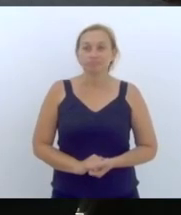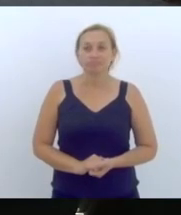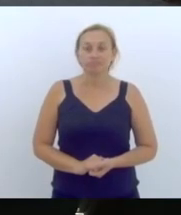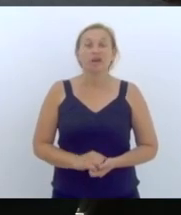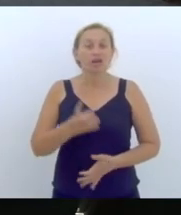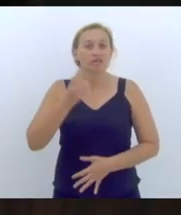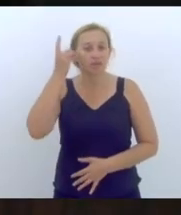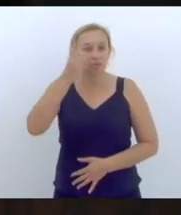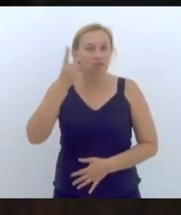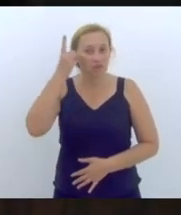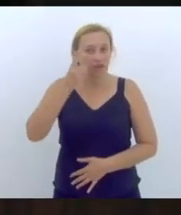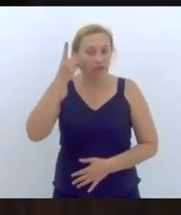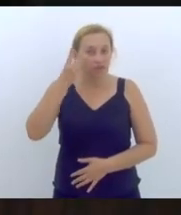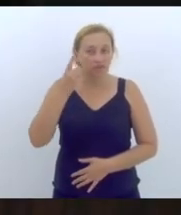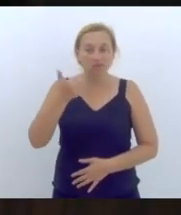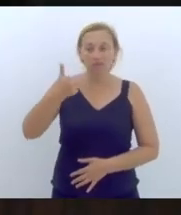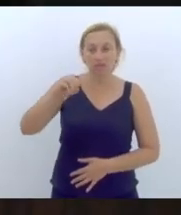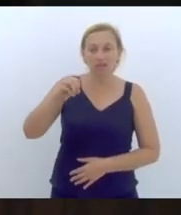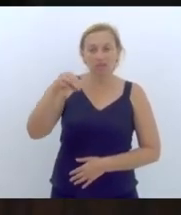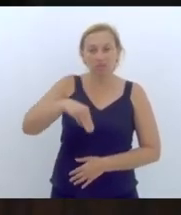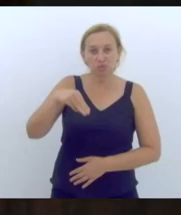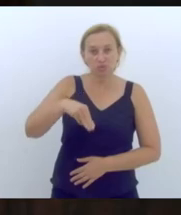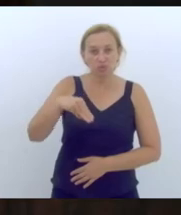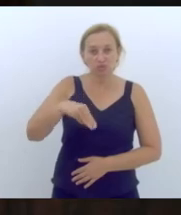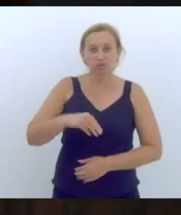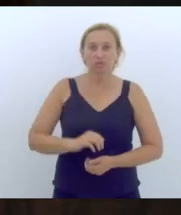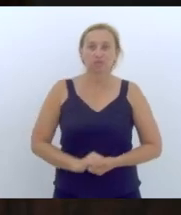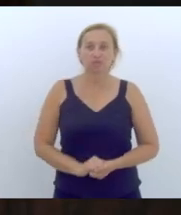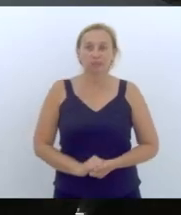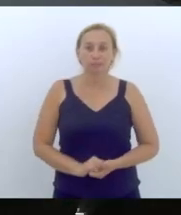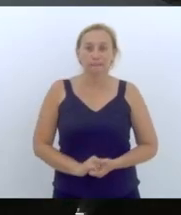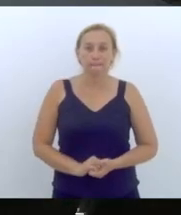Deputado, Vossa Excelência dispõe de 10 minutos.